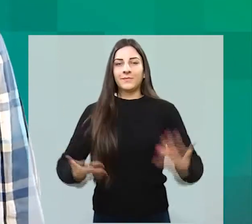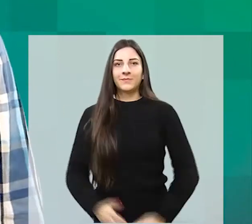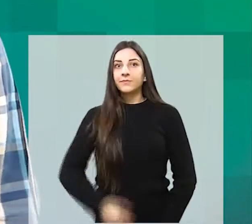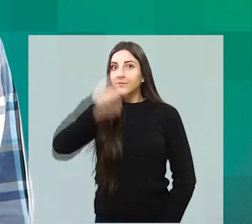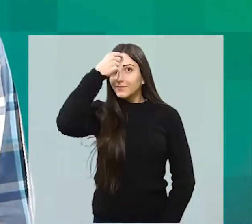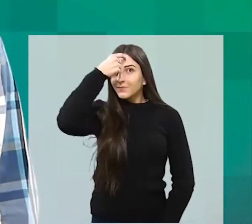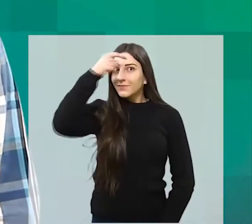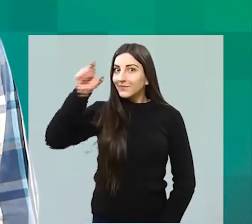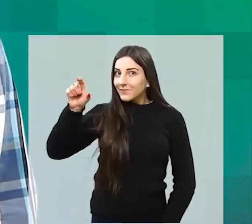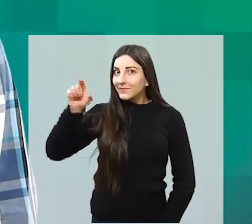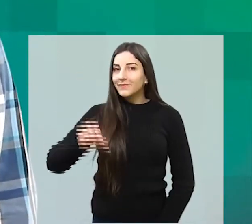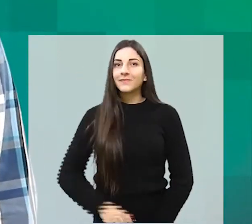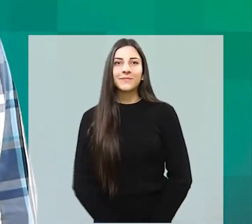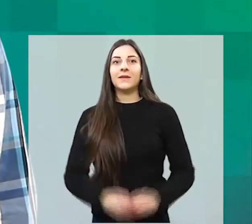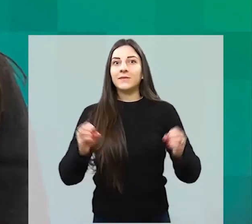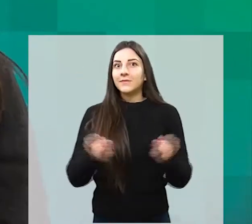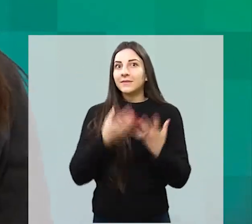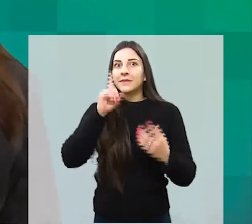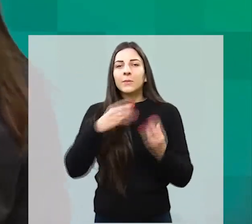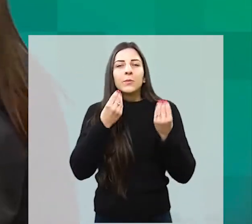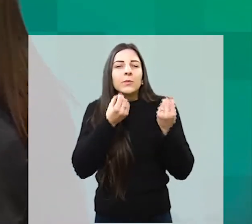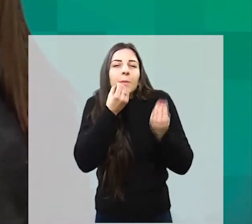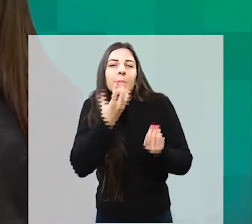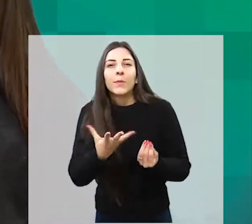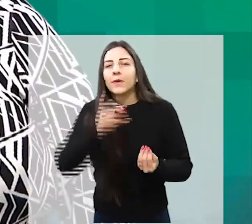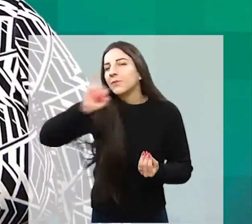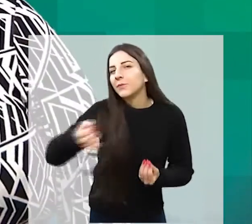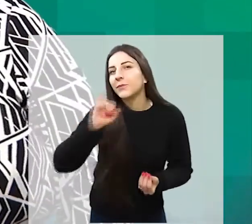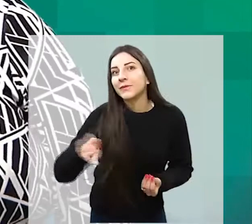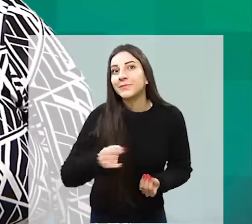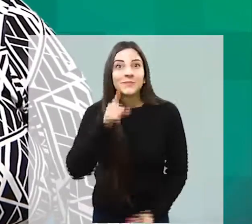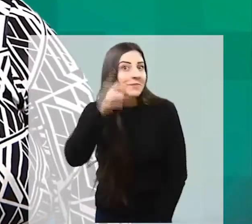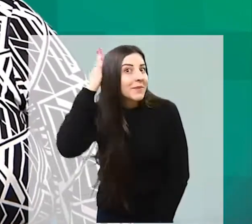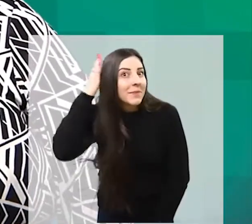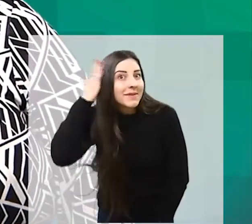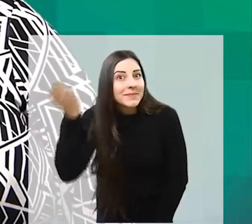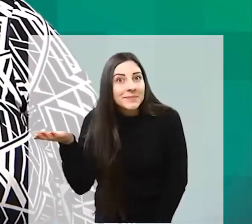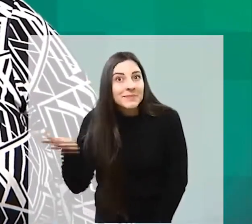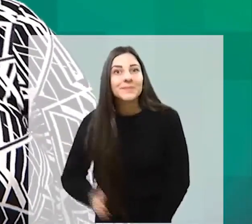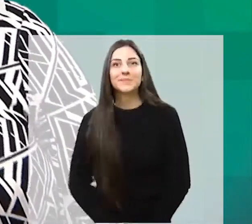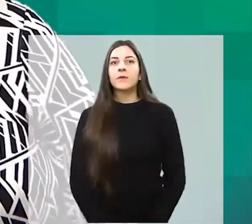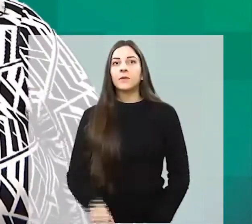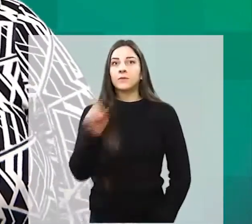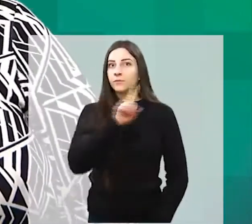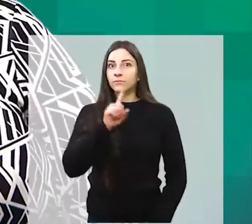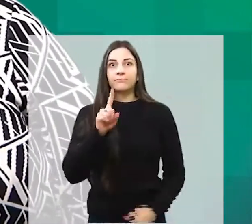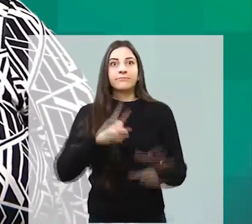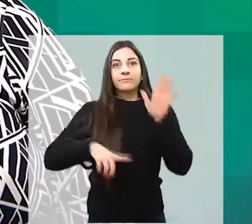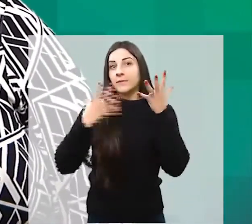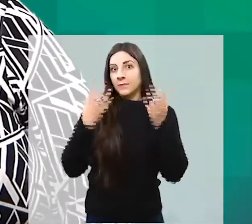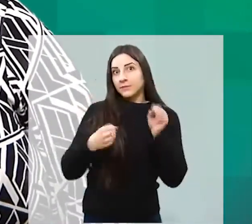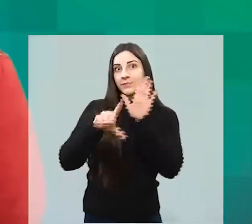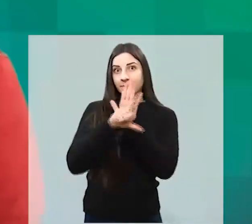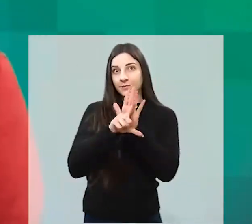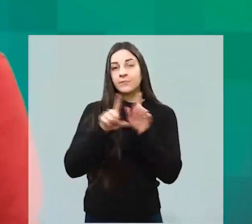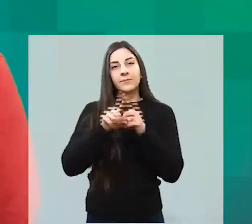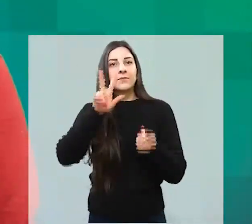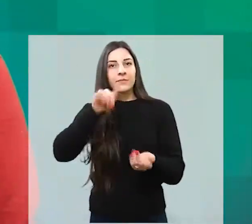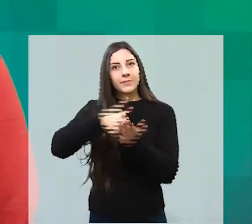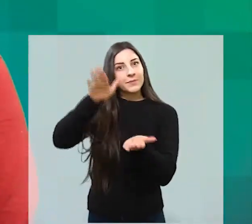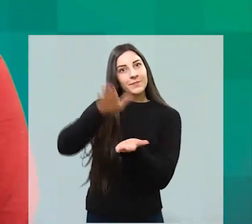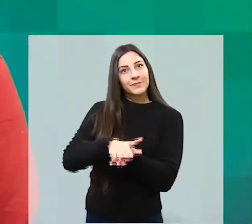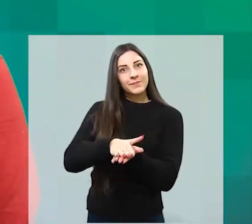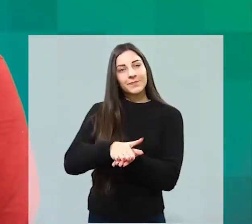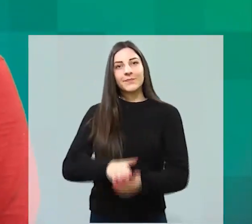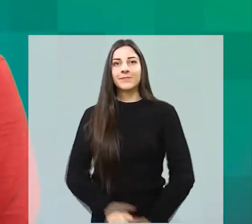não pode ser um pesadelo para os outros. Conscientize-se. Festa boa é aquela que todos podem aproveitar. O não